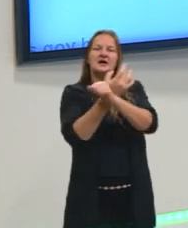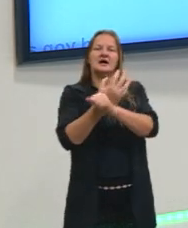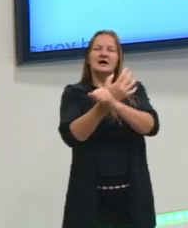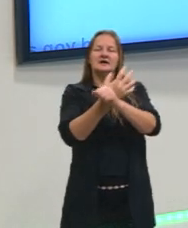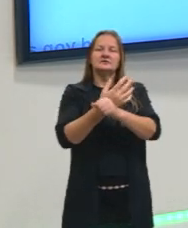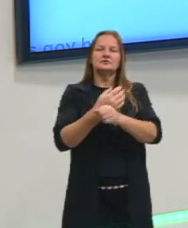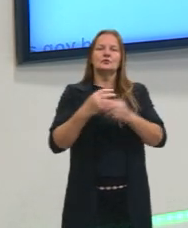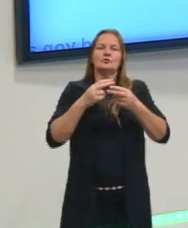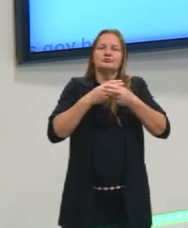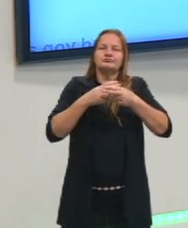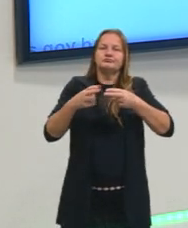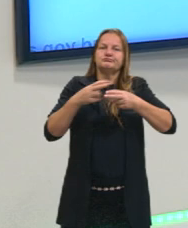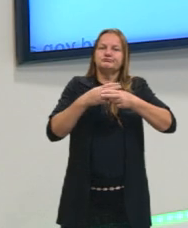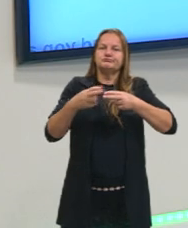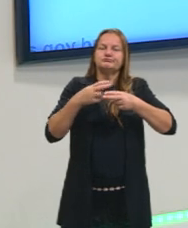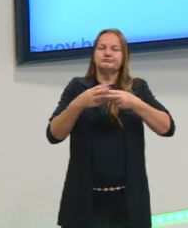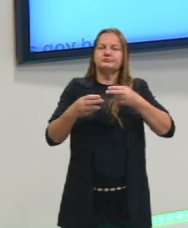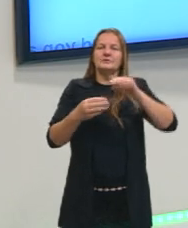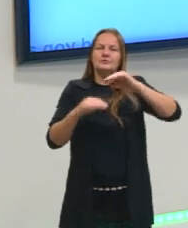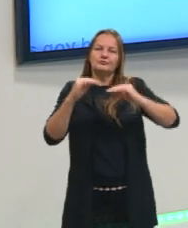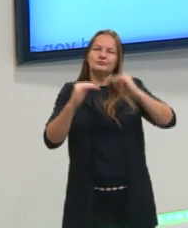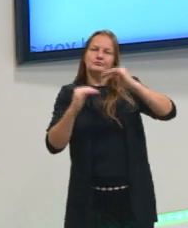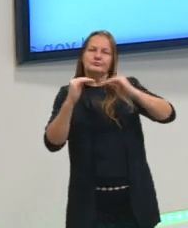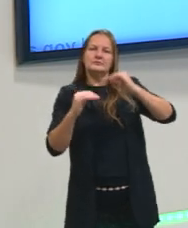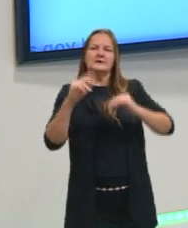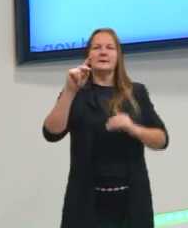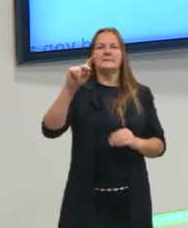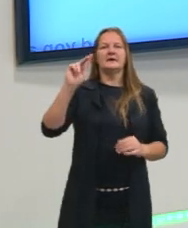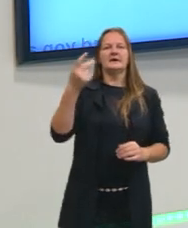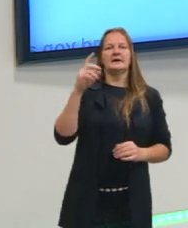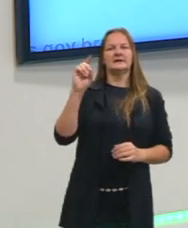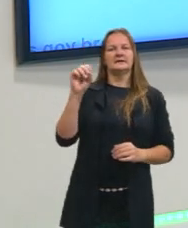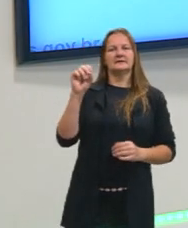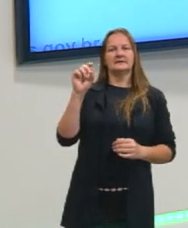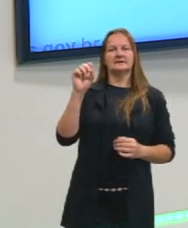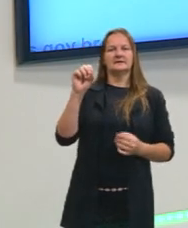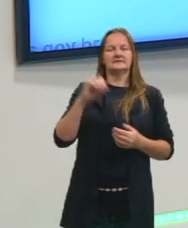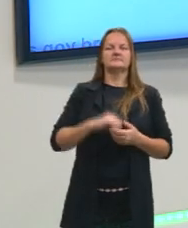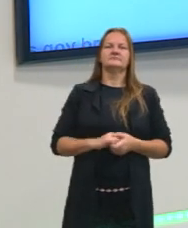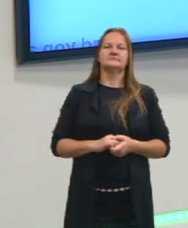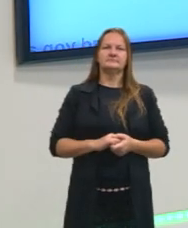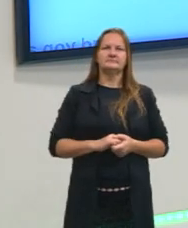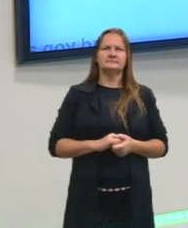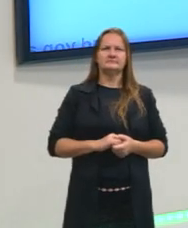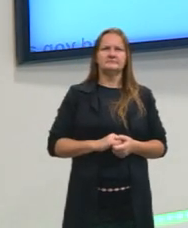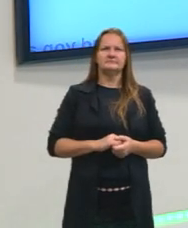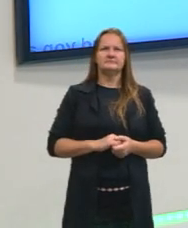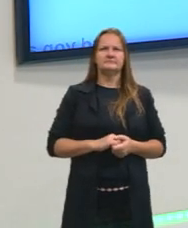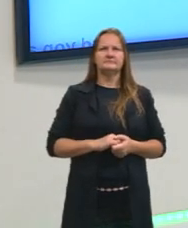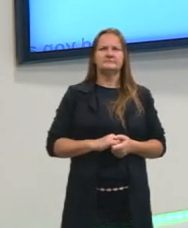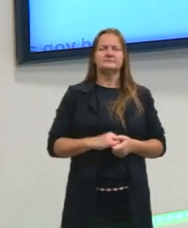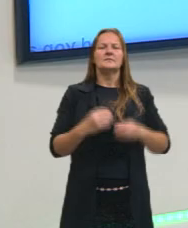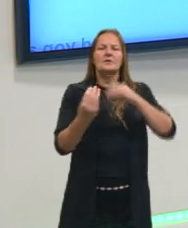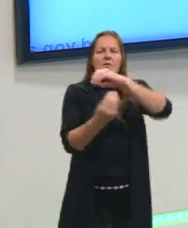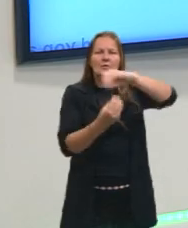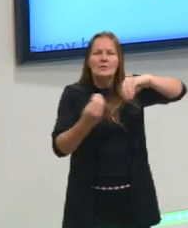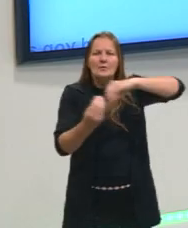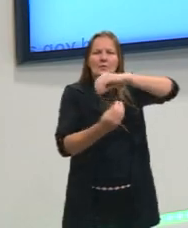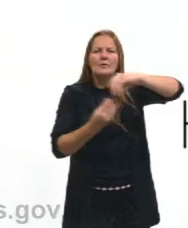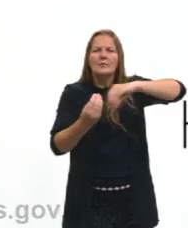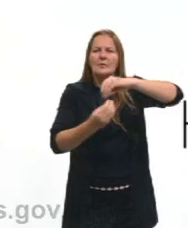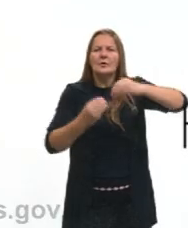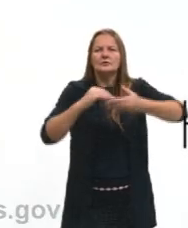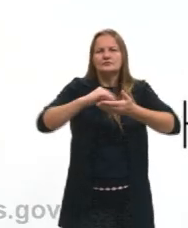serve para neutralizar esse excesso de ar sempre tem o PH dez tá os compostos que